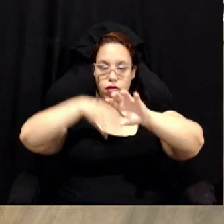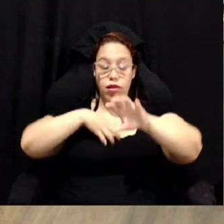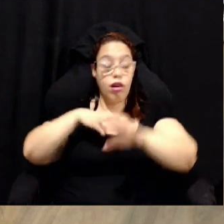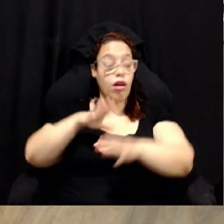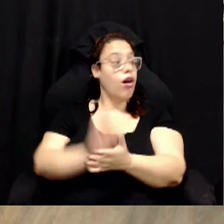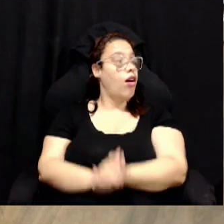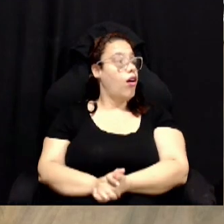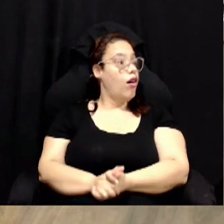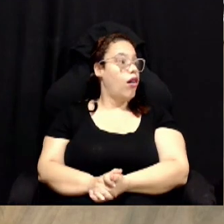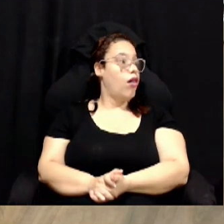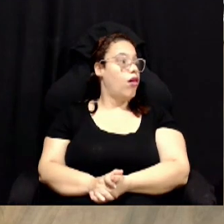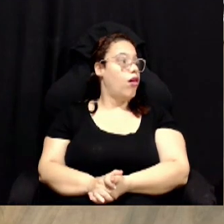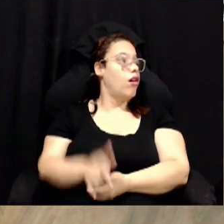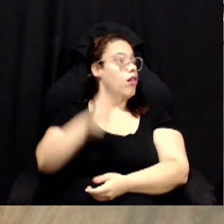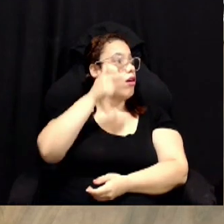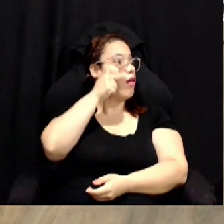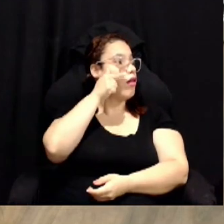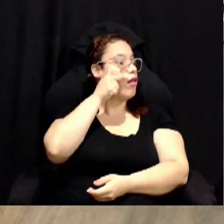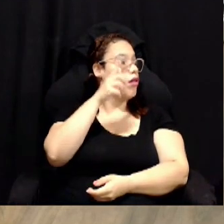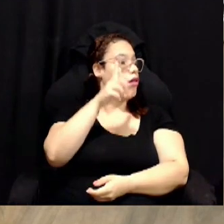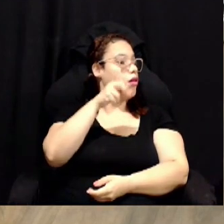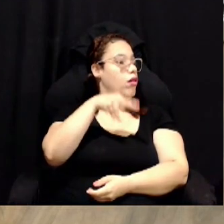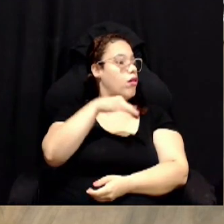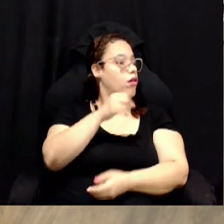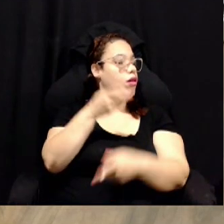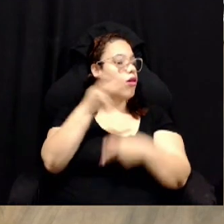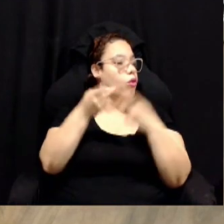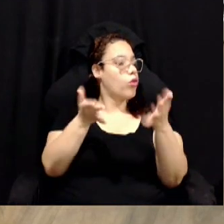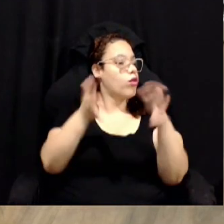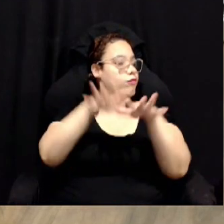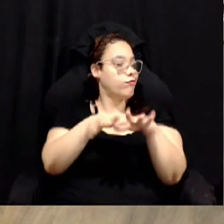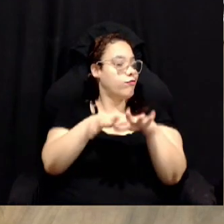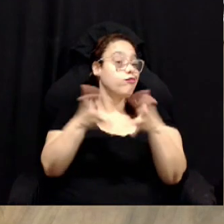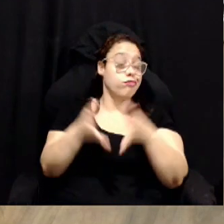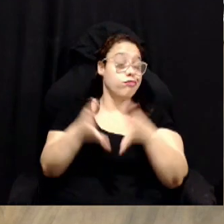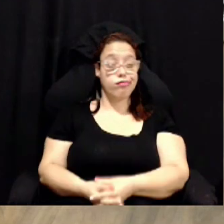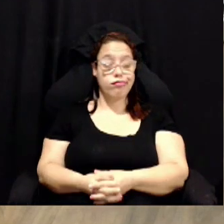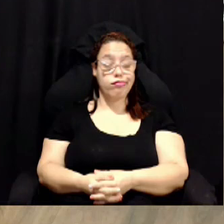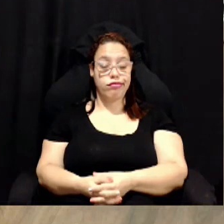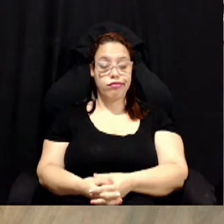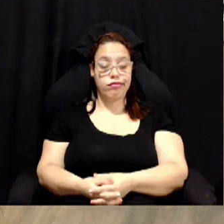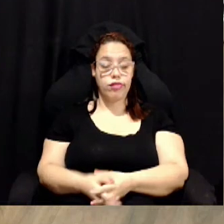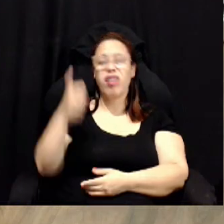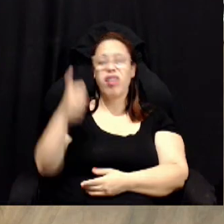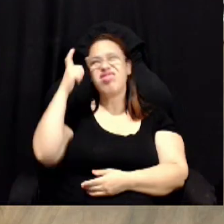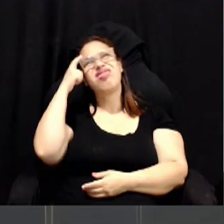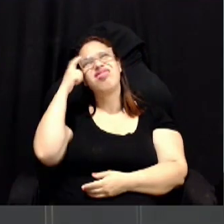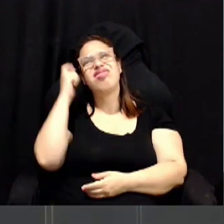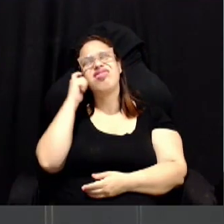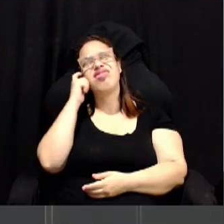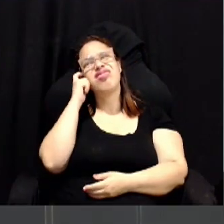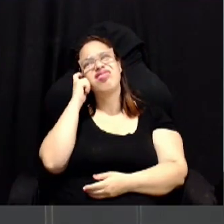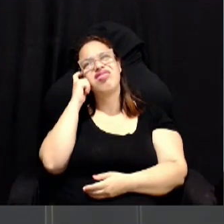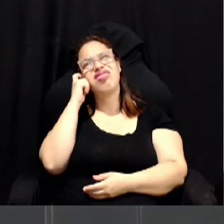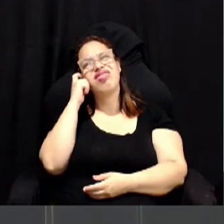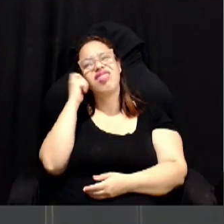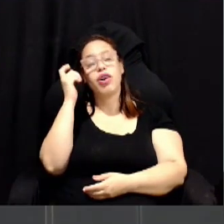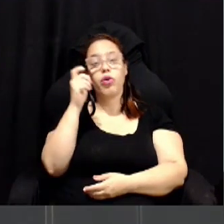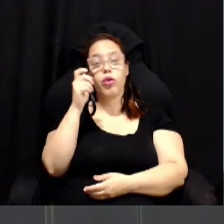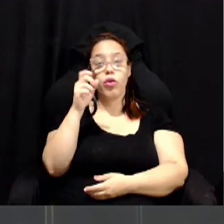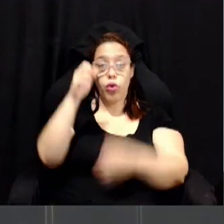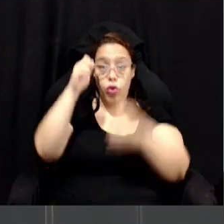isso, porque é o conceito de inclusão. Né? Se você pensar que estar o autista ou a pessoa